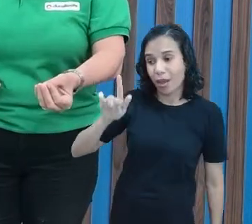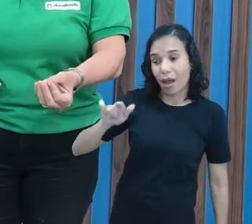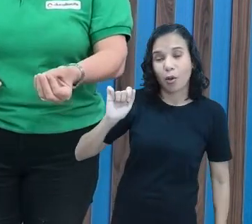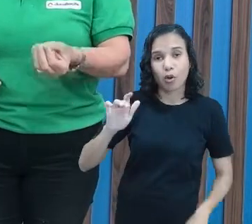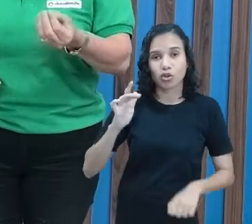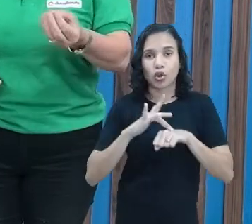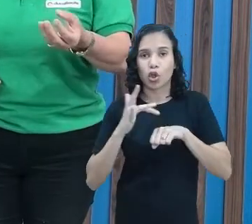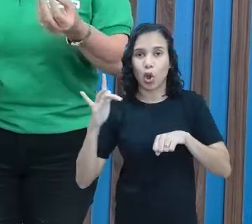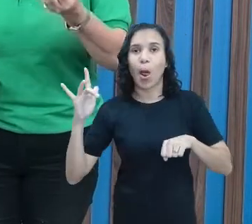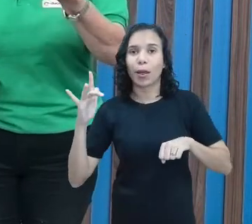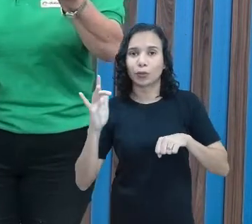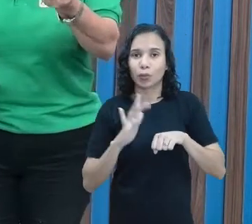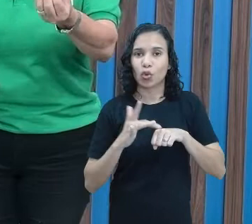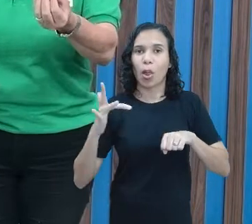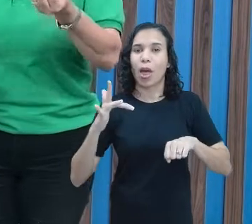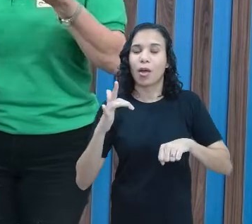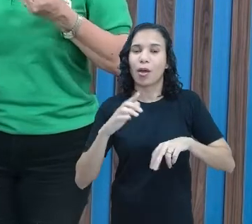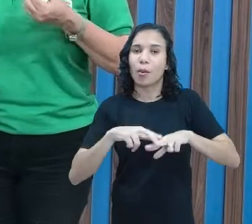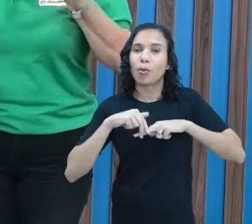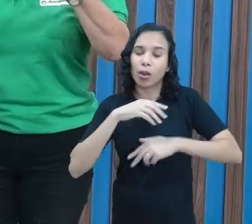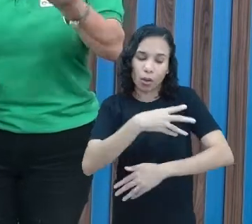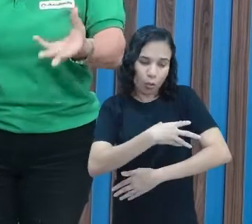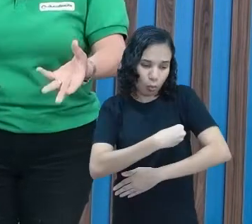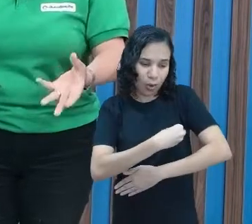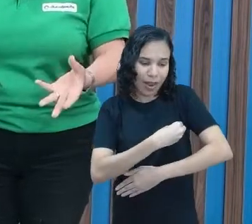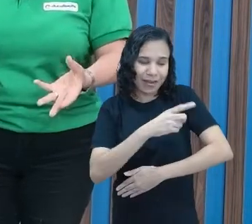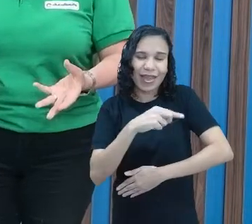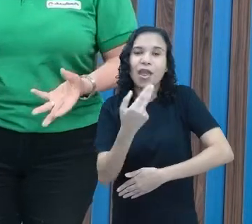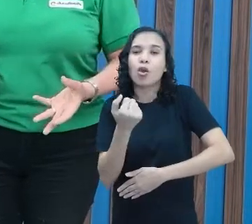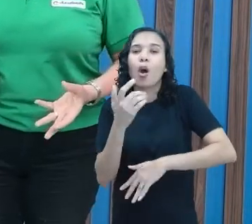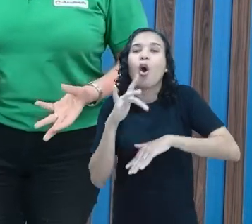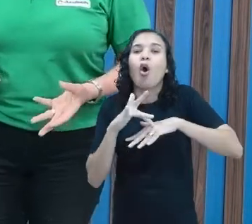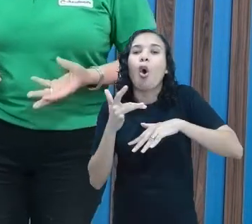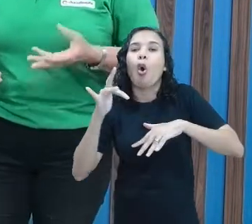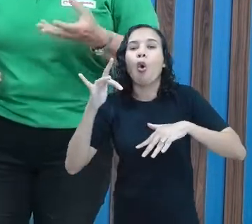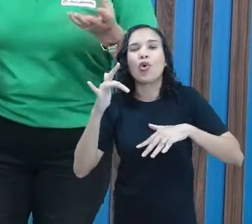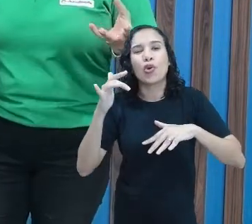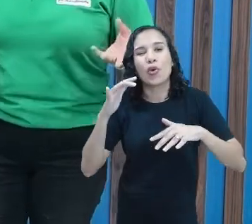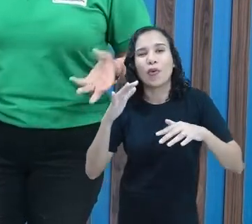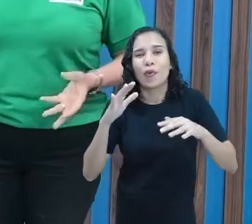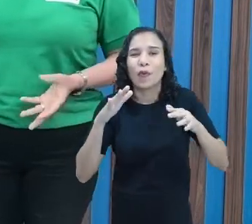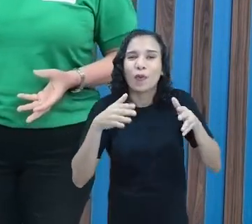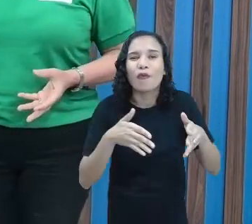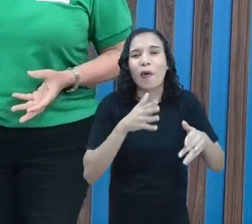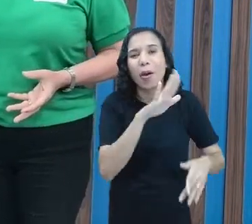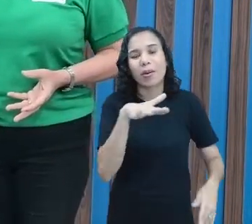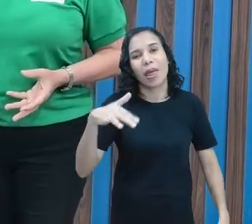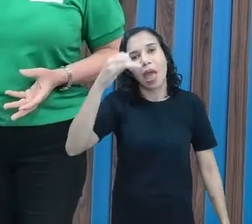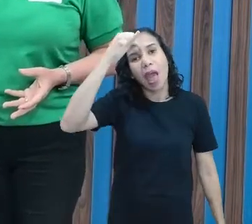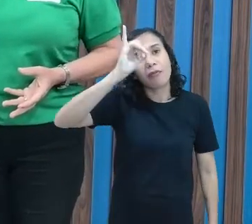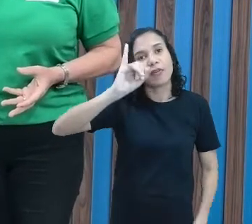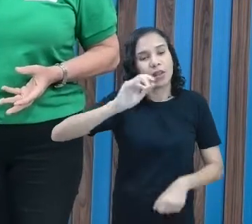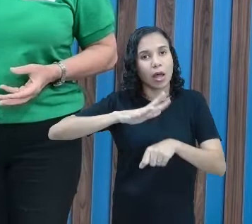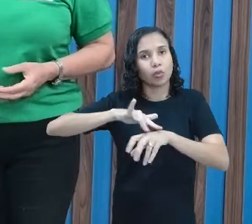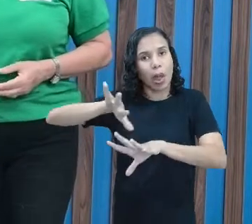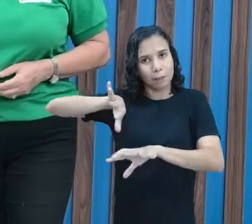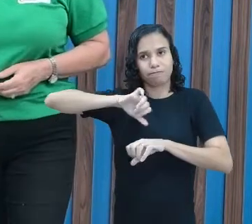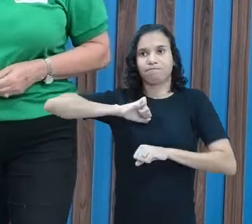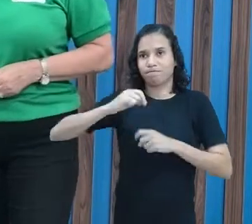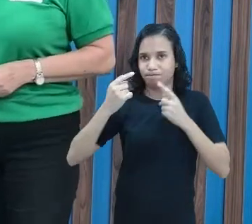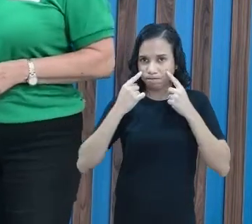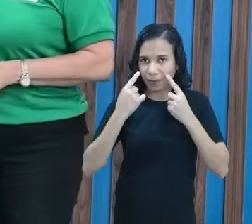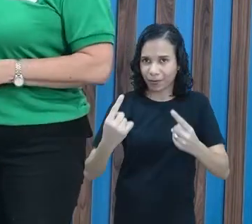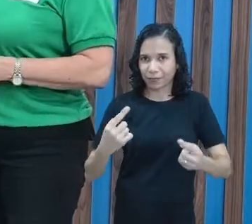dourado. Dourado porque o leite materno é considerado um ouro para a criança, evita uma grande quantidade de